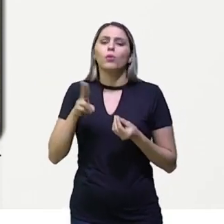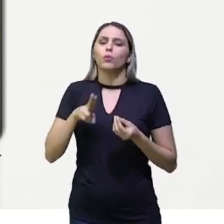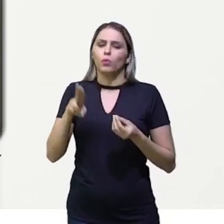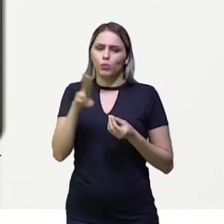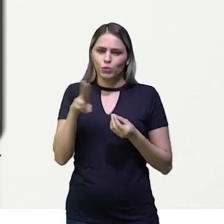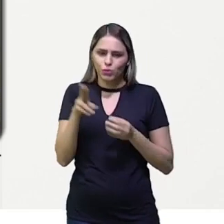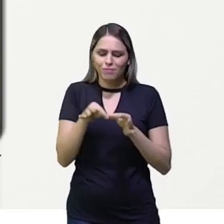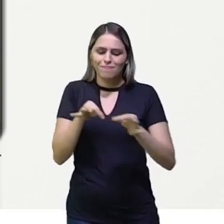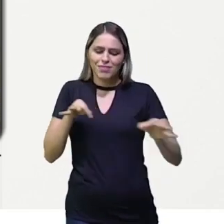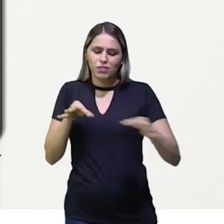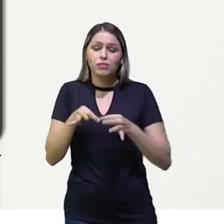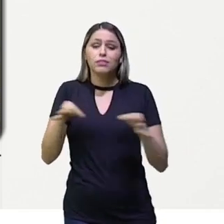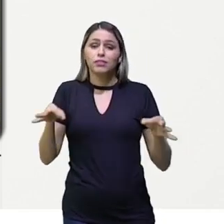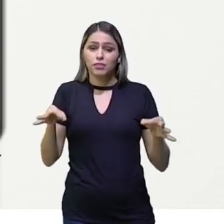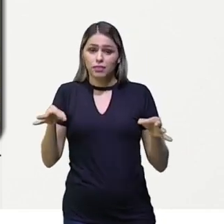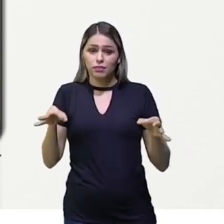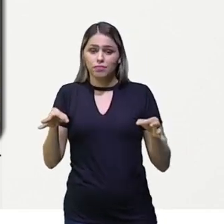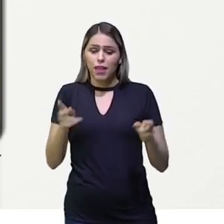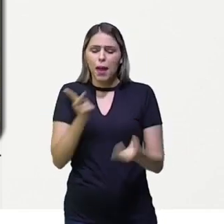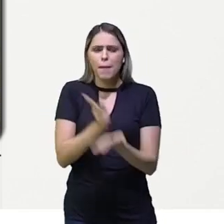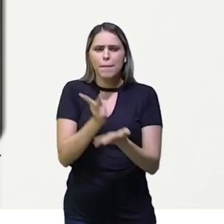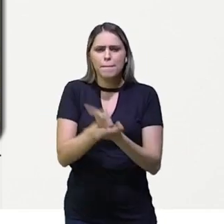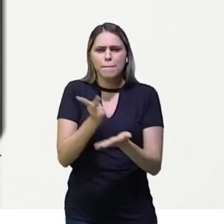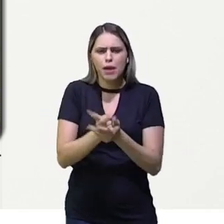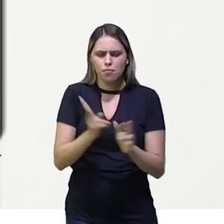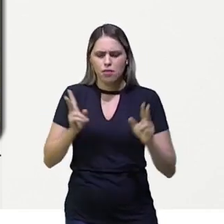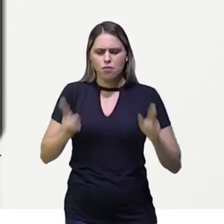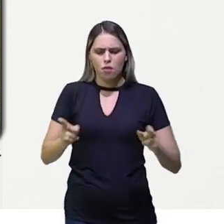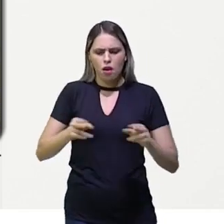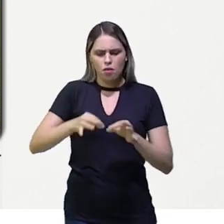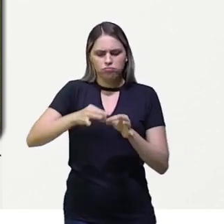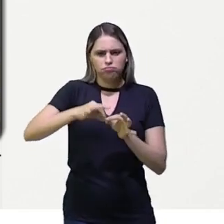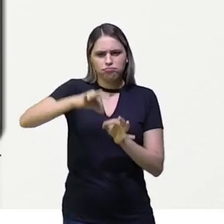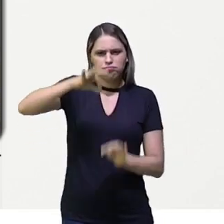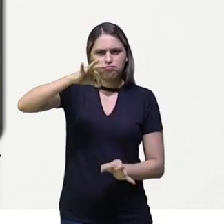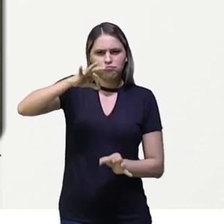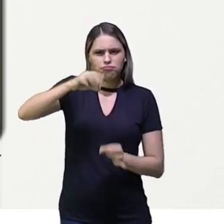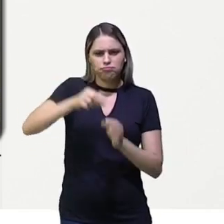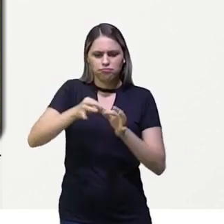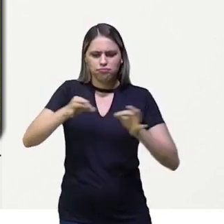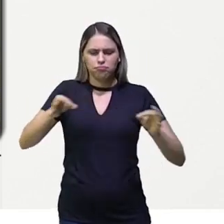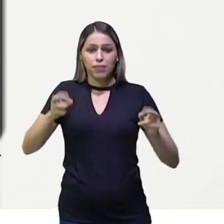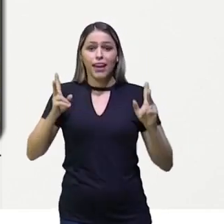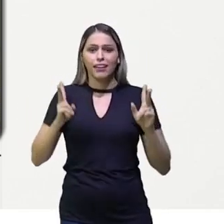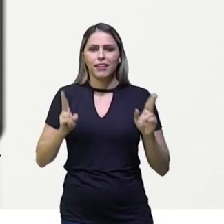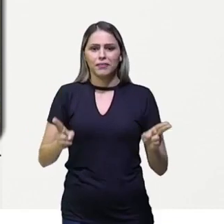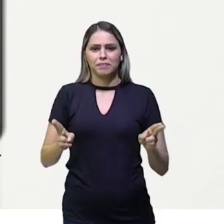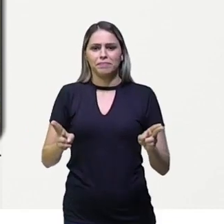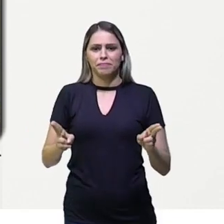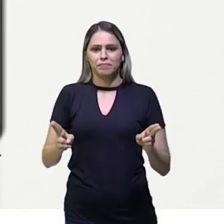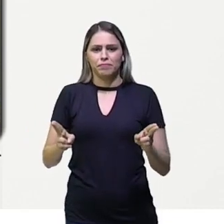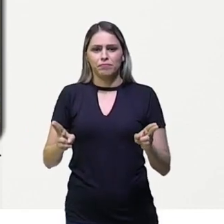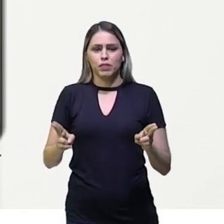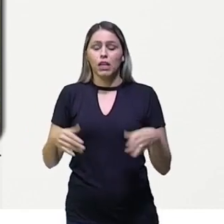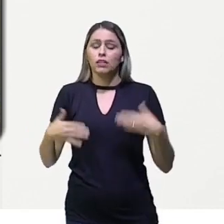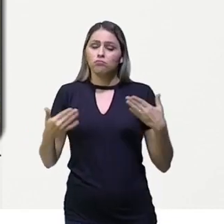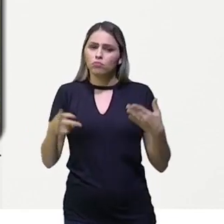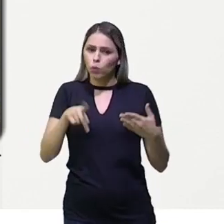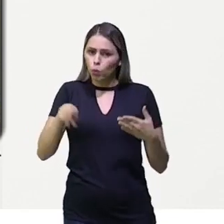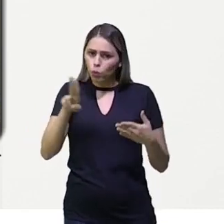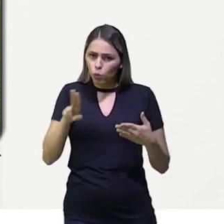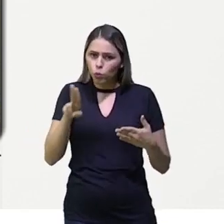medida da parte de baixo, a mesma medida da parte de cima. Então, você está